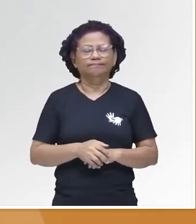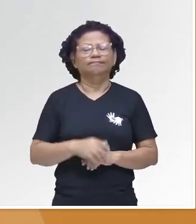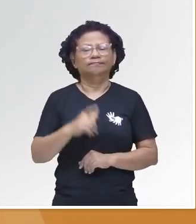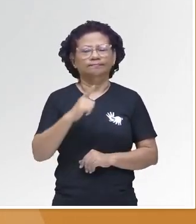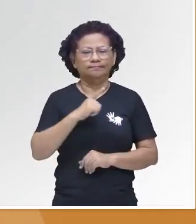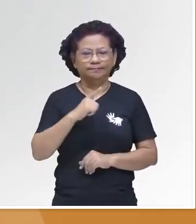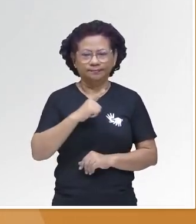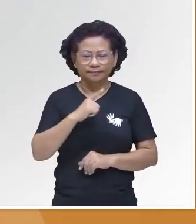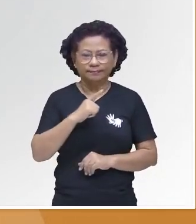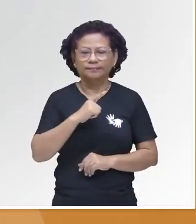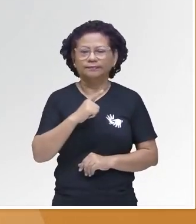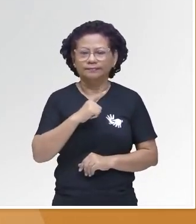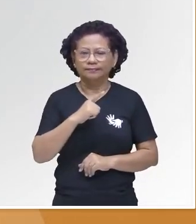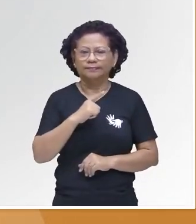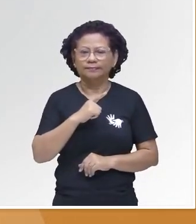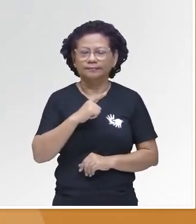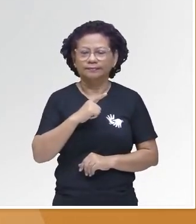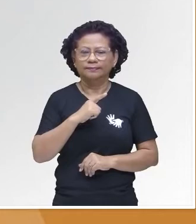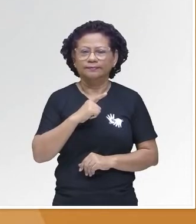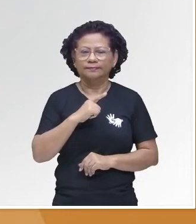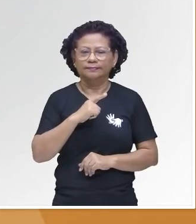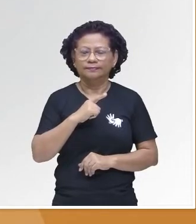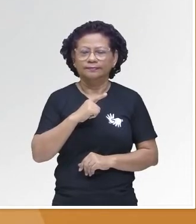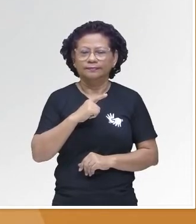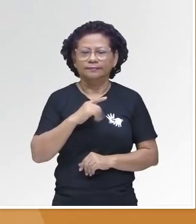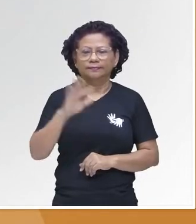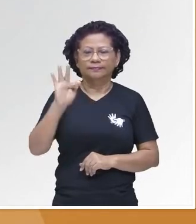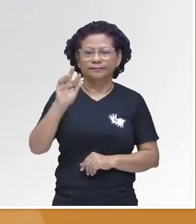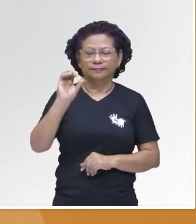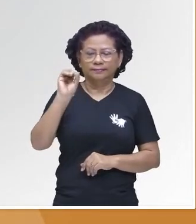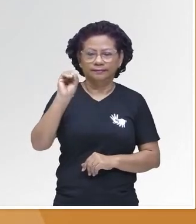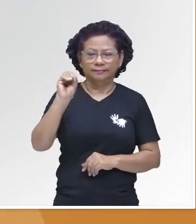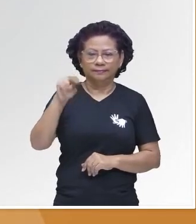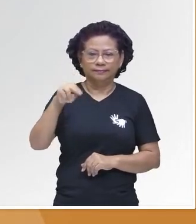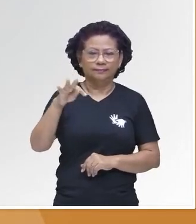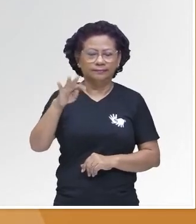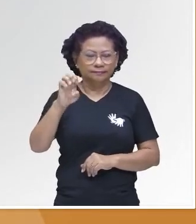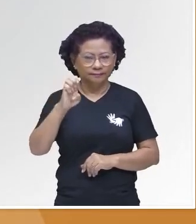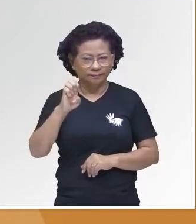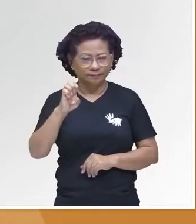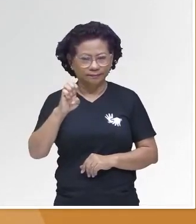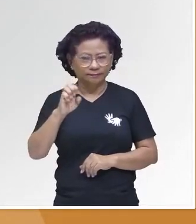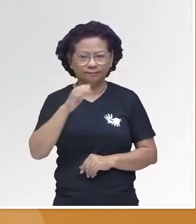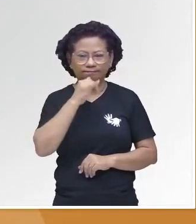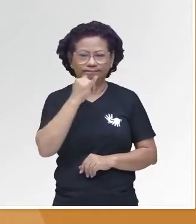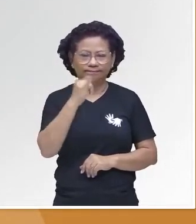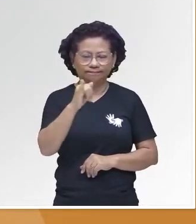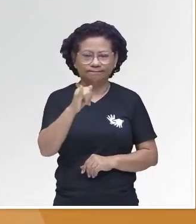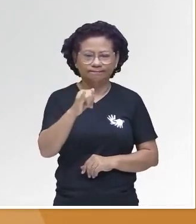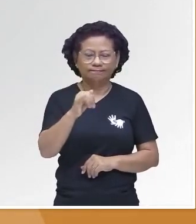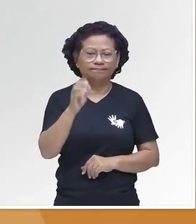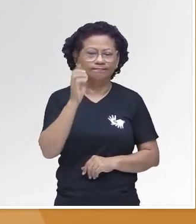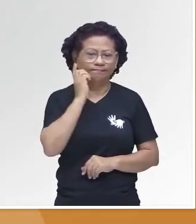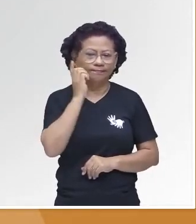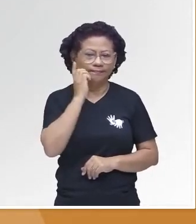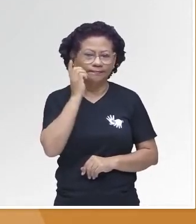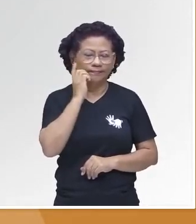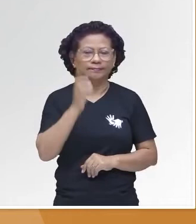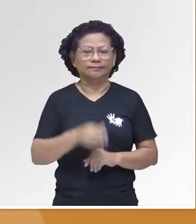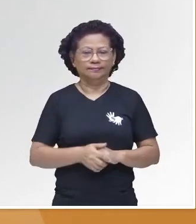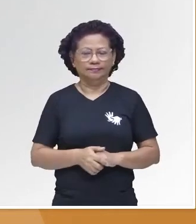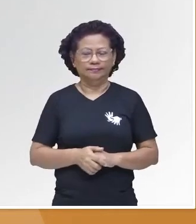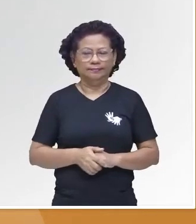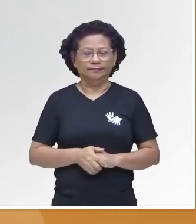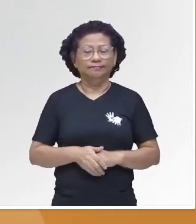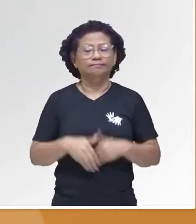a utilização, né, dessas fontes de energia todos os dias, ok? E aí, falando dessas fontes